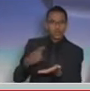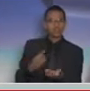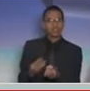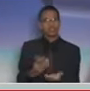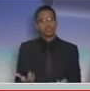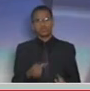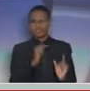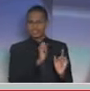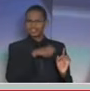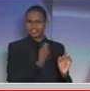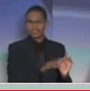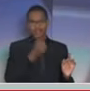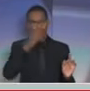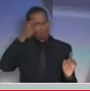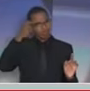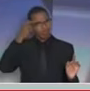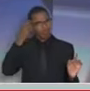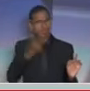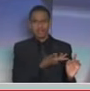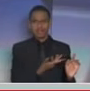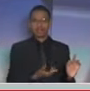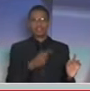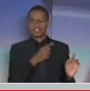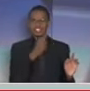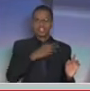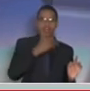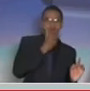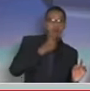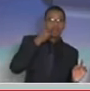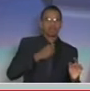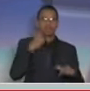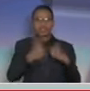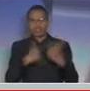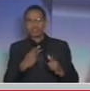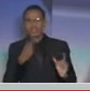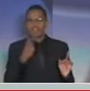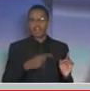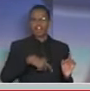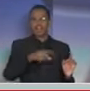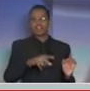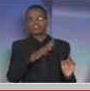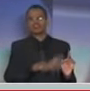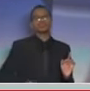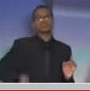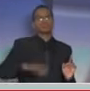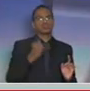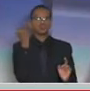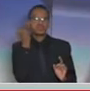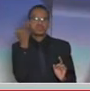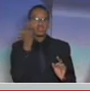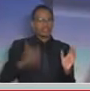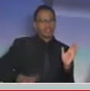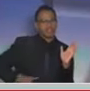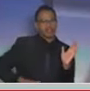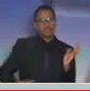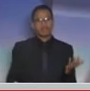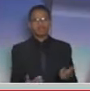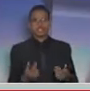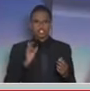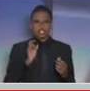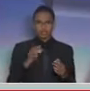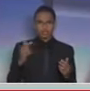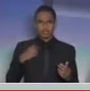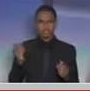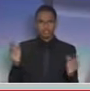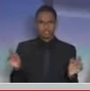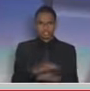agride os servidores, os trabalhadores, chamando os trabalhadores de preguiçosos e vagabundos. Só para concluir, seu presidente,